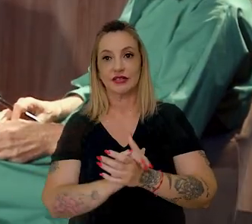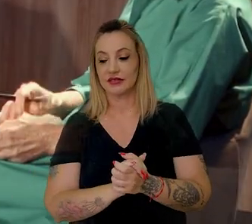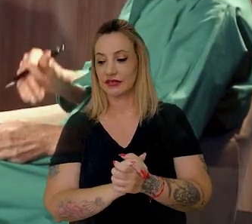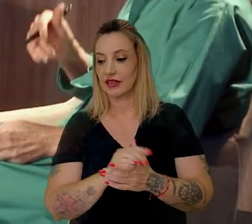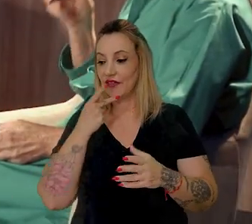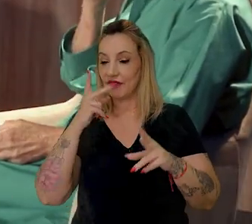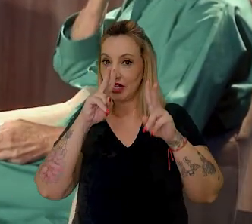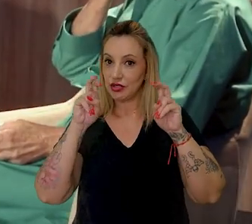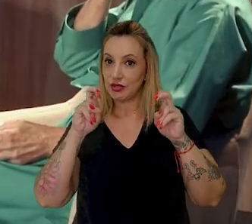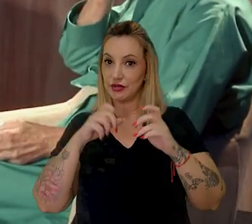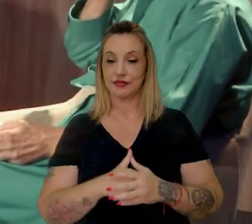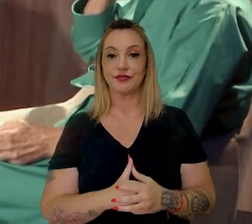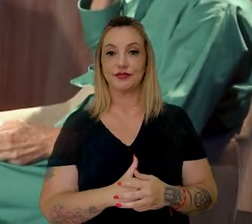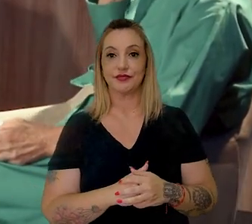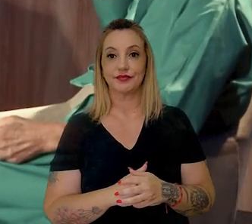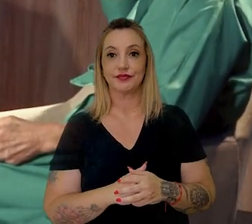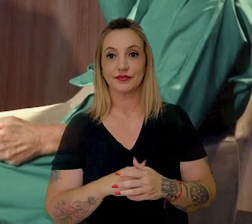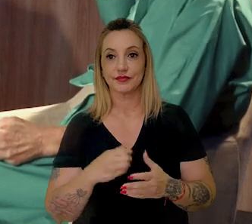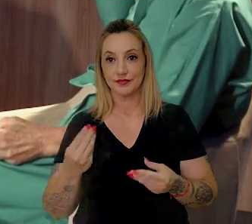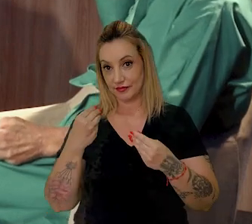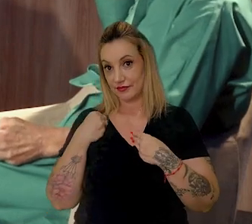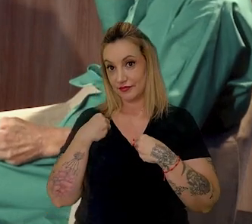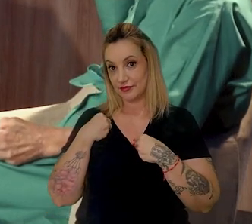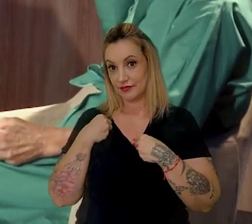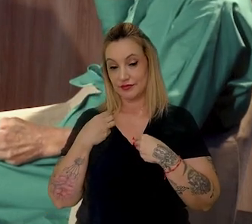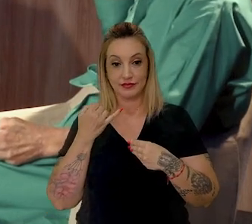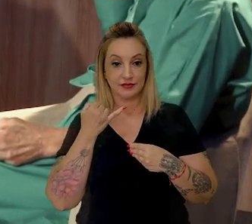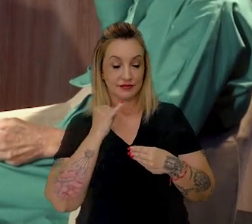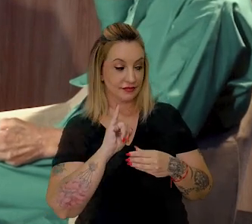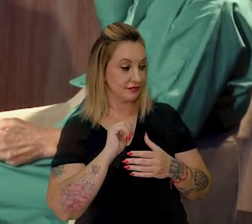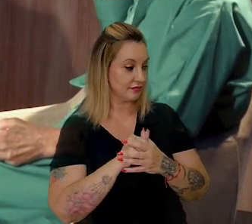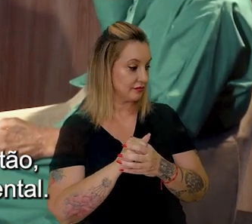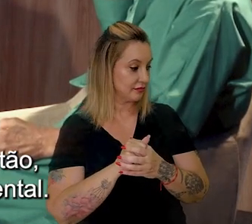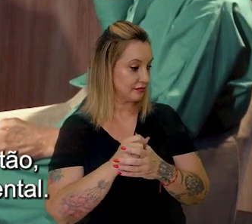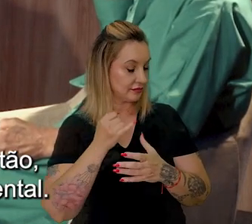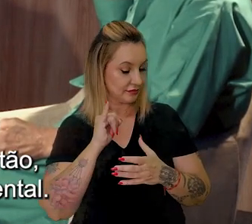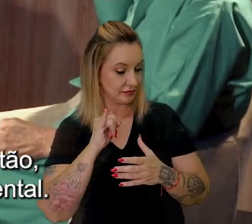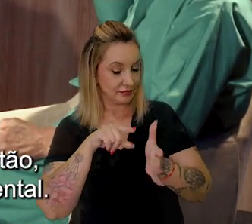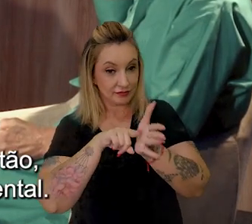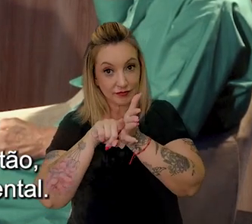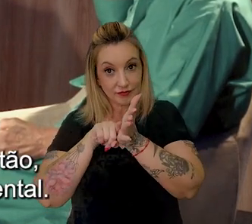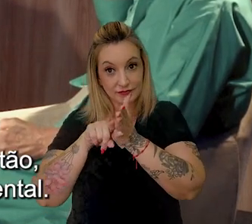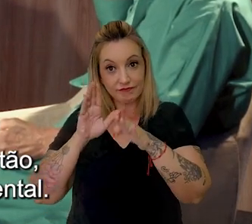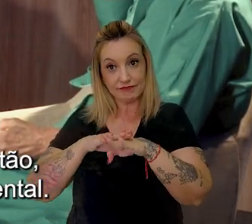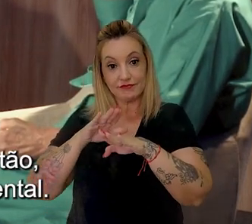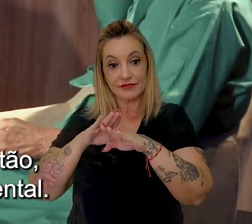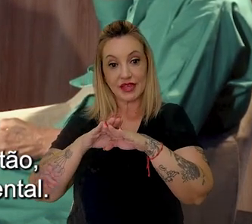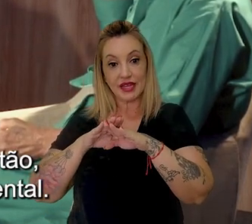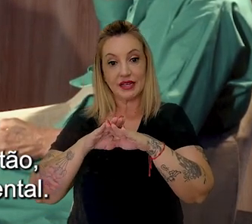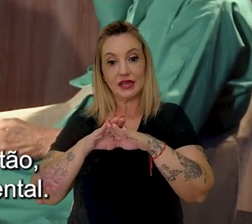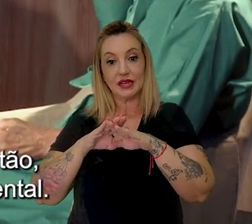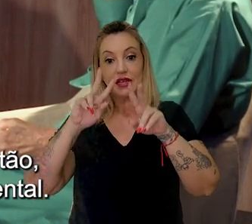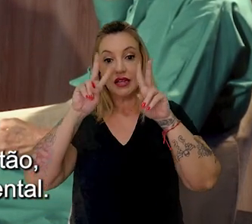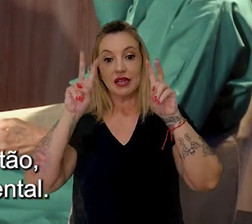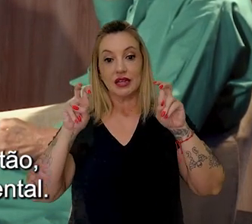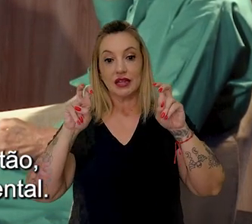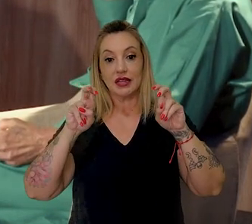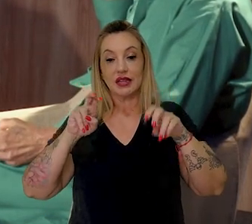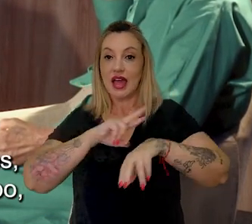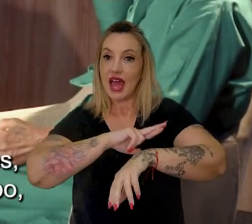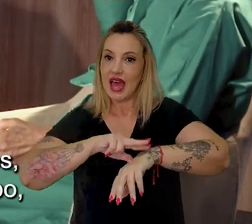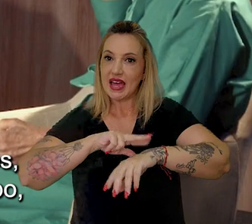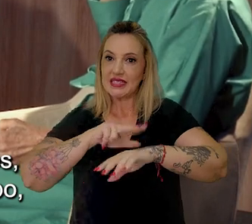trata justamente dessa né um nós recebemos aqui que se você podia expar um pouco mais sobre essa questão Ele trouxe o tema como racismo